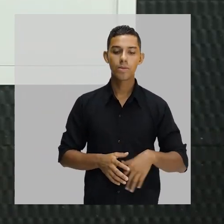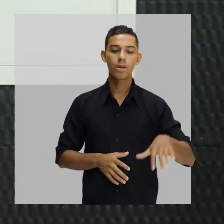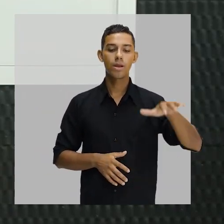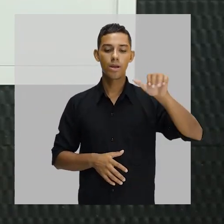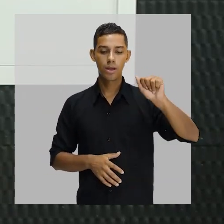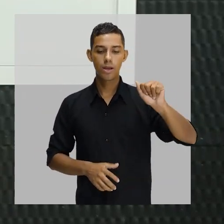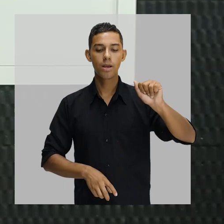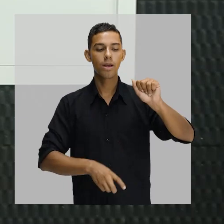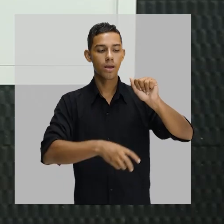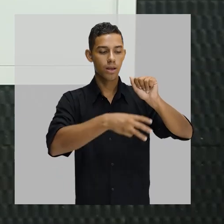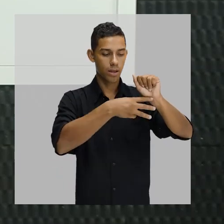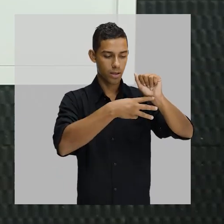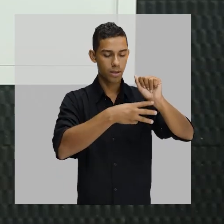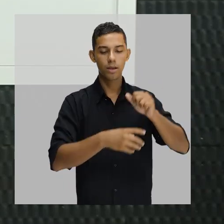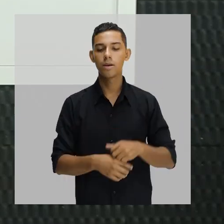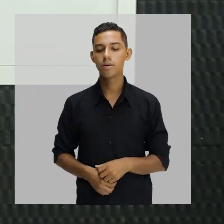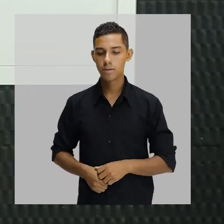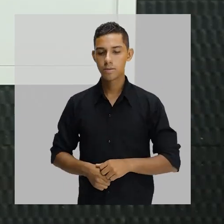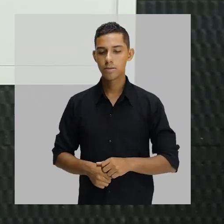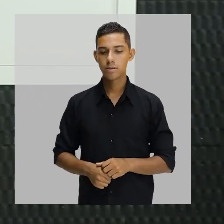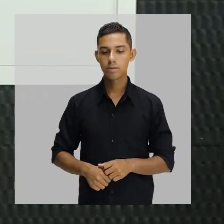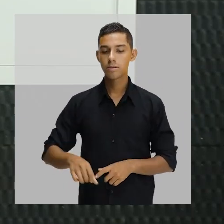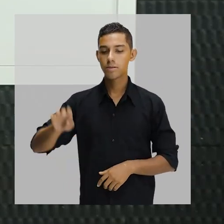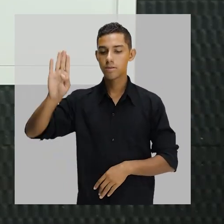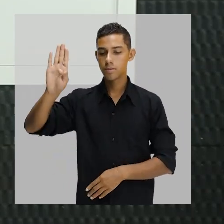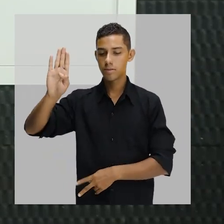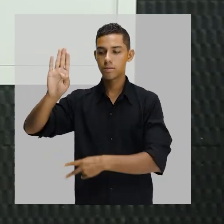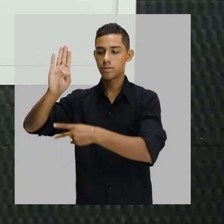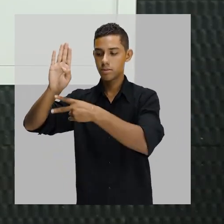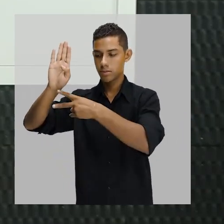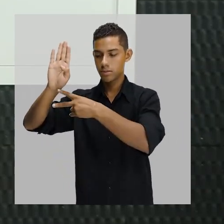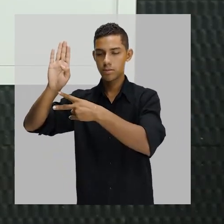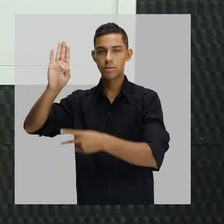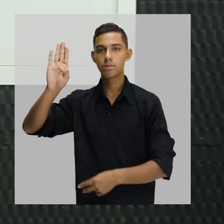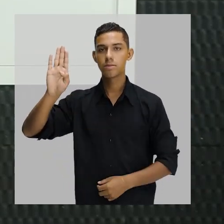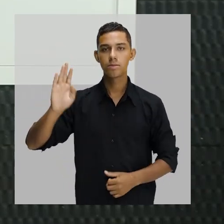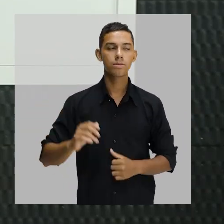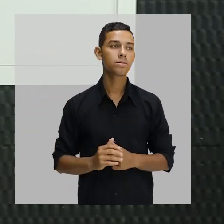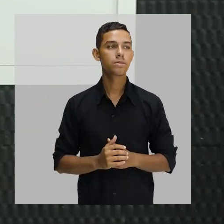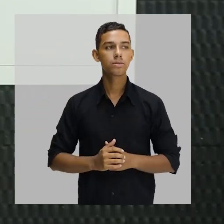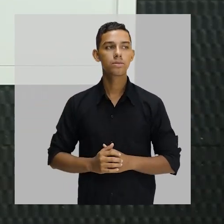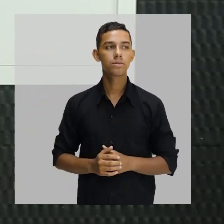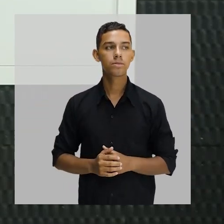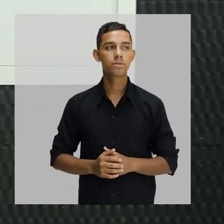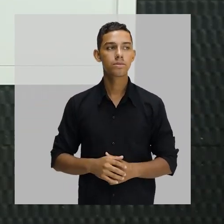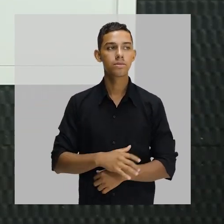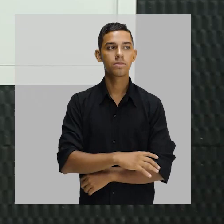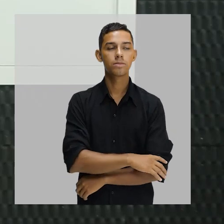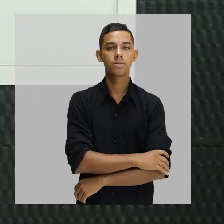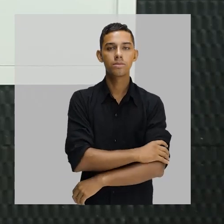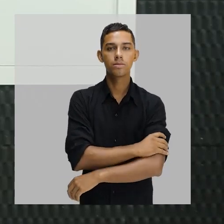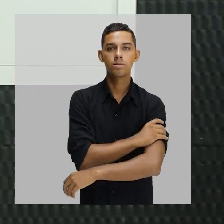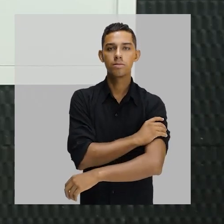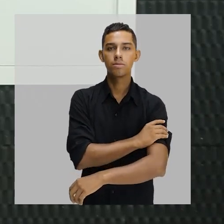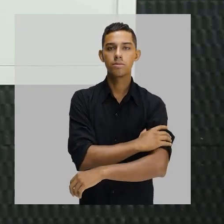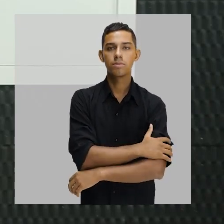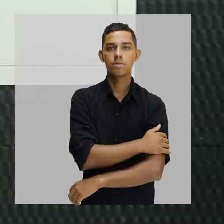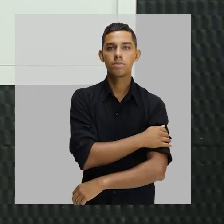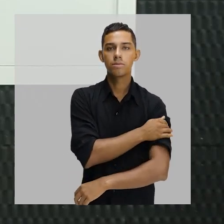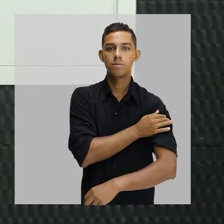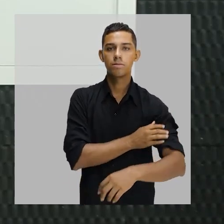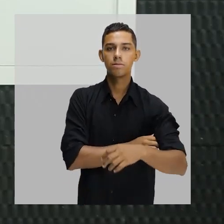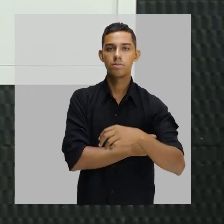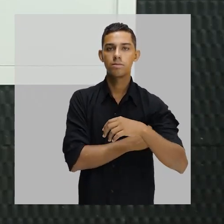3 e velocidade de B é 2. Esses valores bem aqui, ó, são os valores da velocidade, tá certo? Então essa é a velocidade